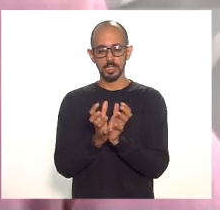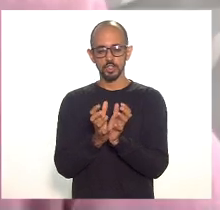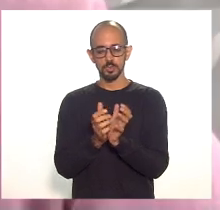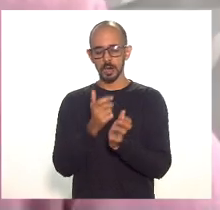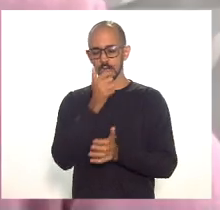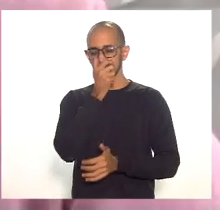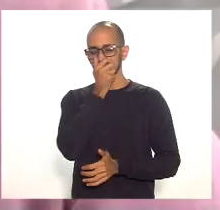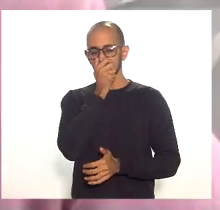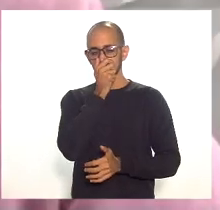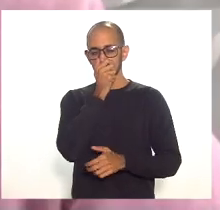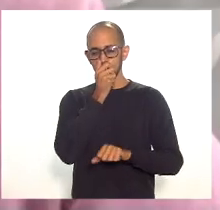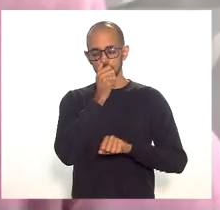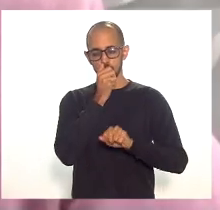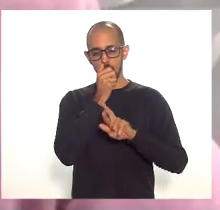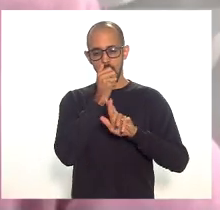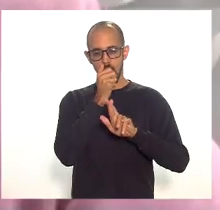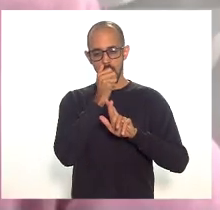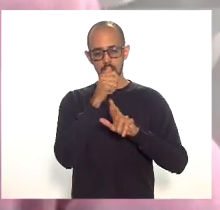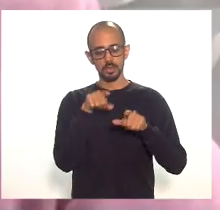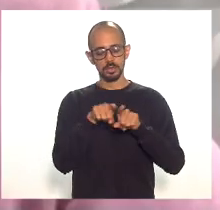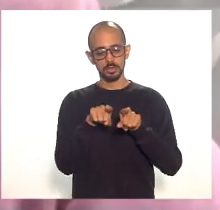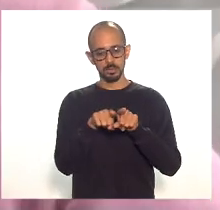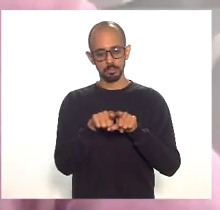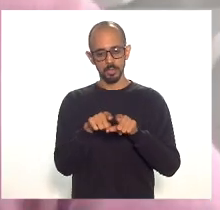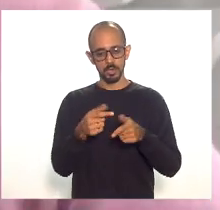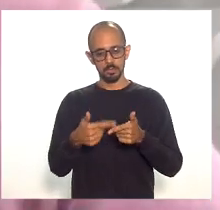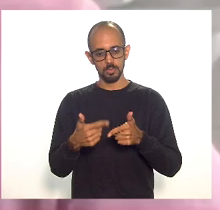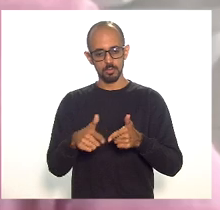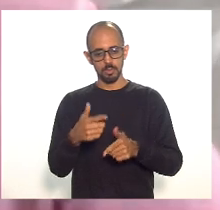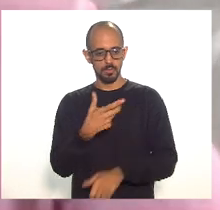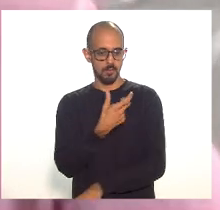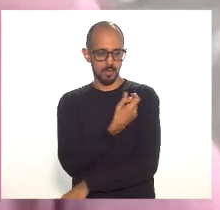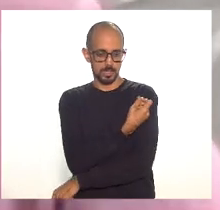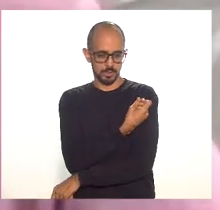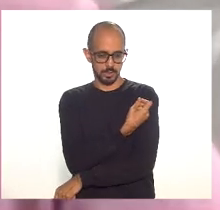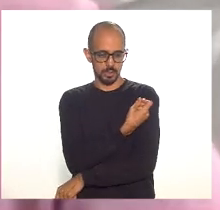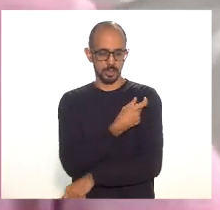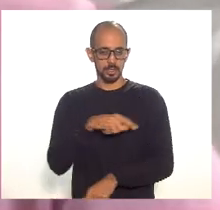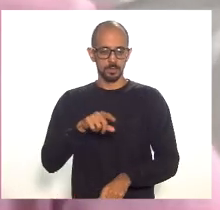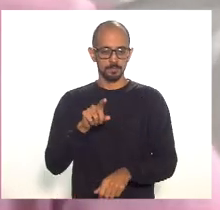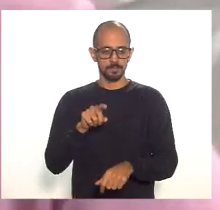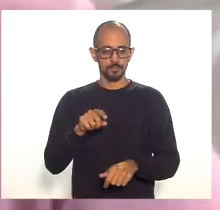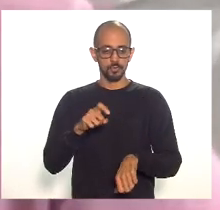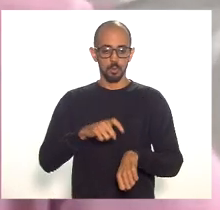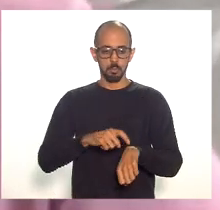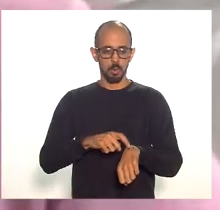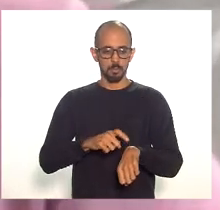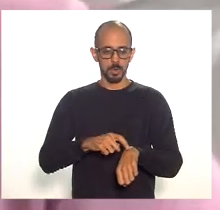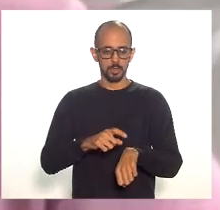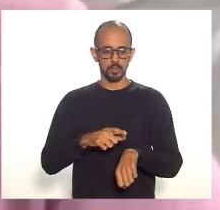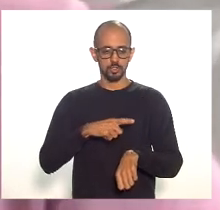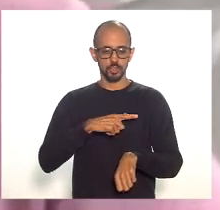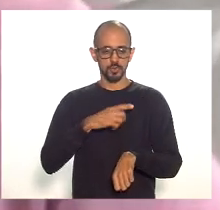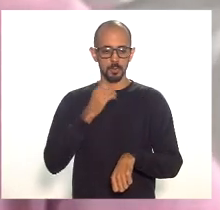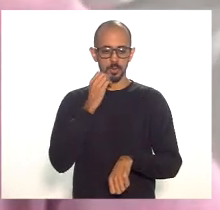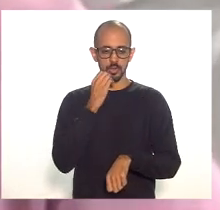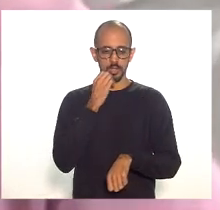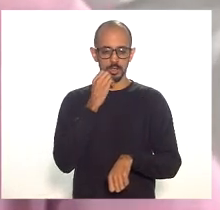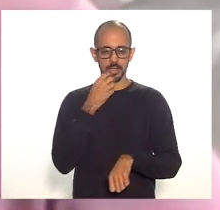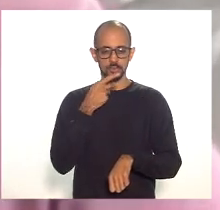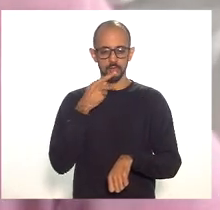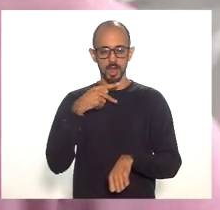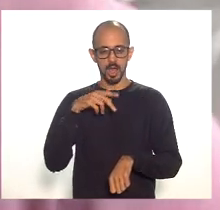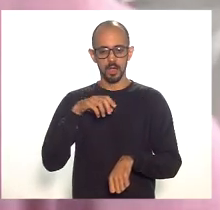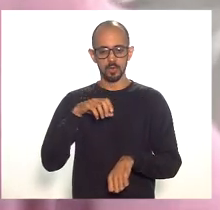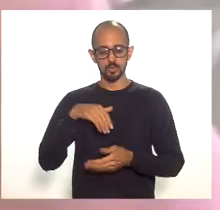Discutimos aqui a questão da vacinação. Naquele momento, tive a oportunidade de falar com o secretário Daniel